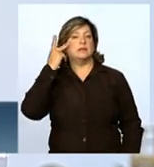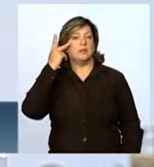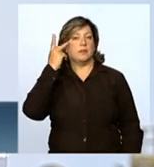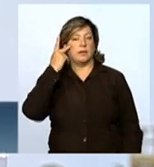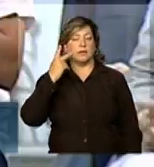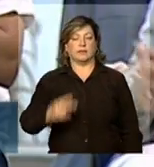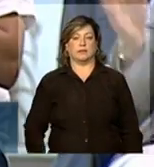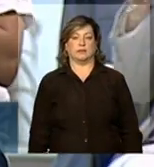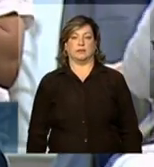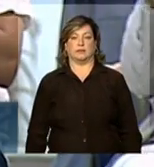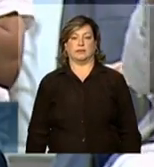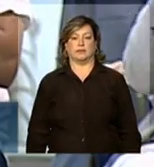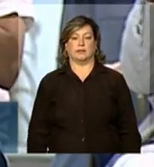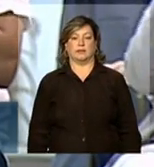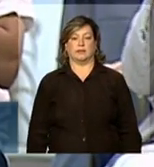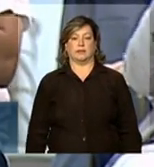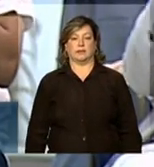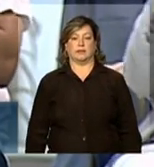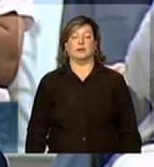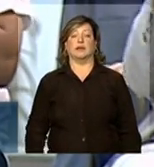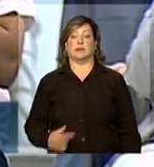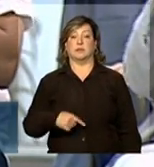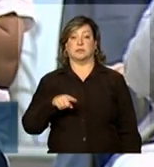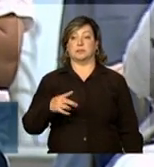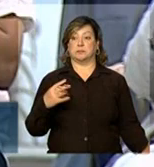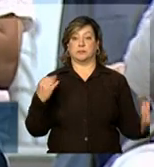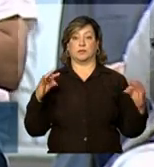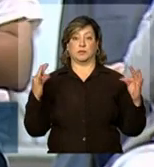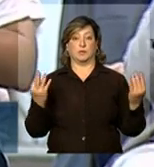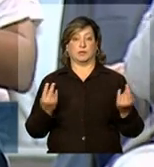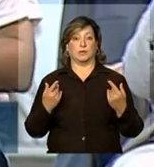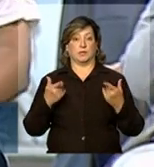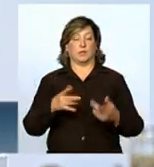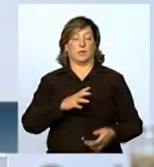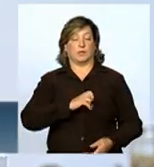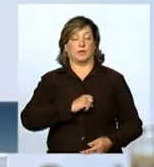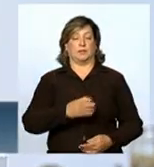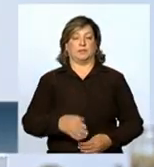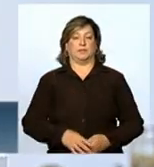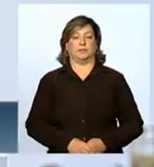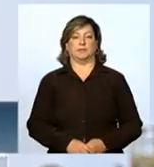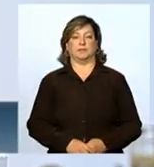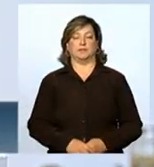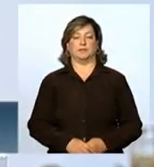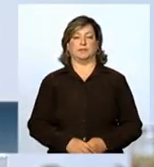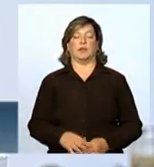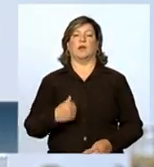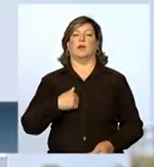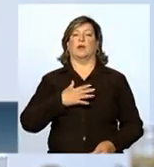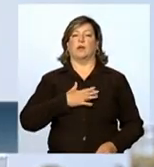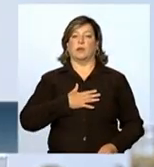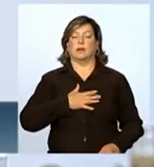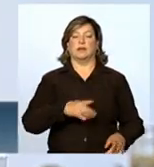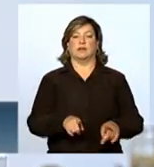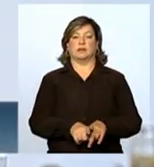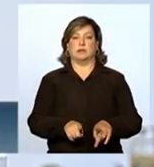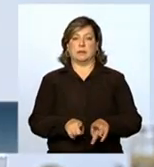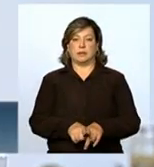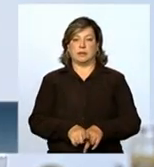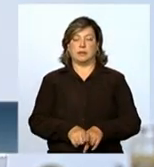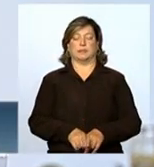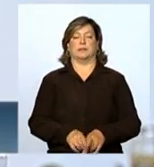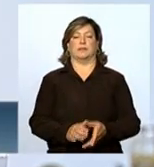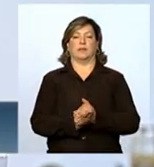Já vi que tem um grande ibope aqui para o Instituto Federal de São Paulo. Gostaria de cumprimentar também o formando do